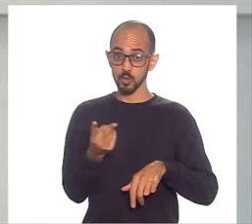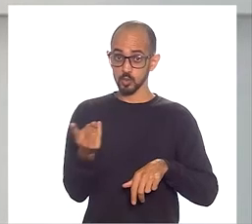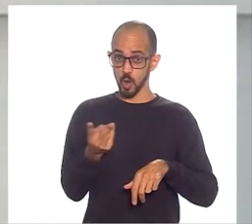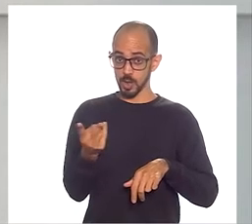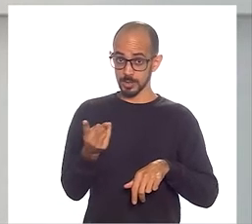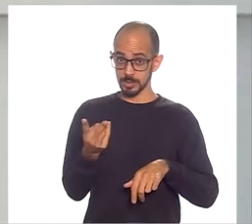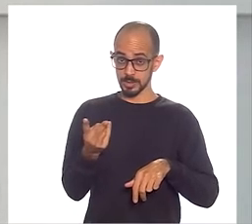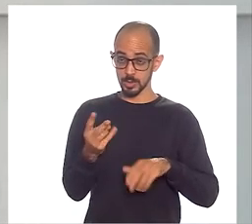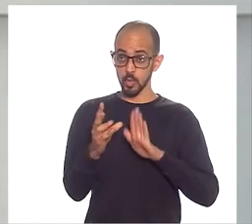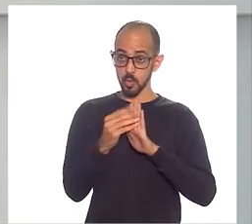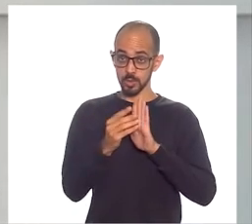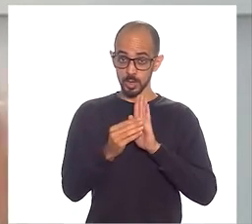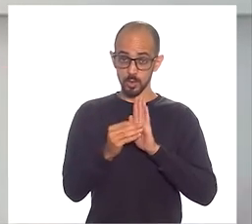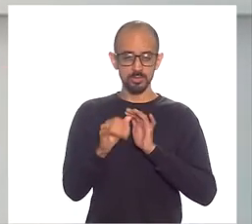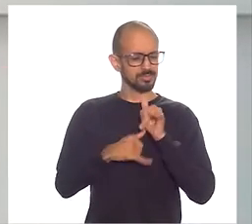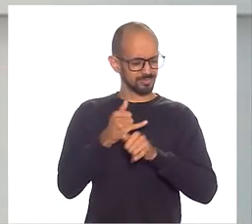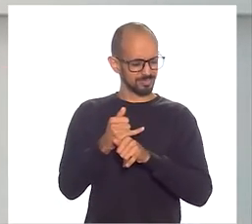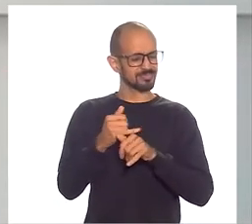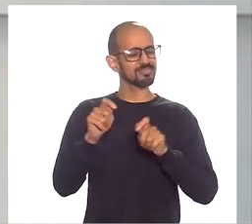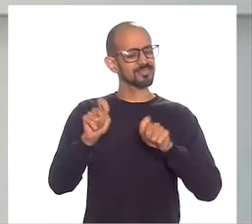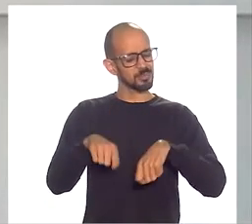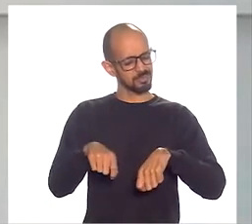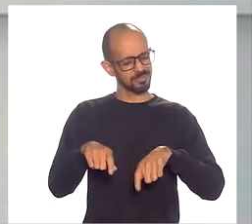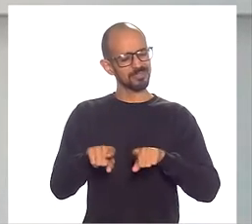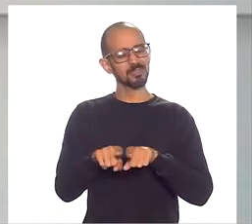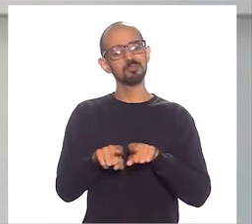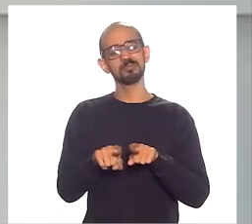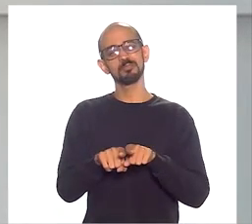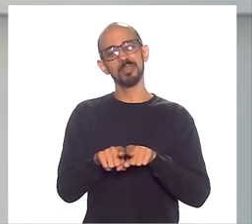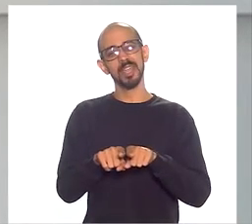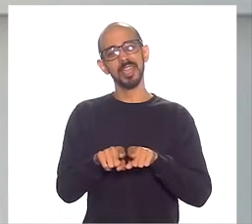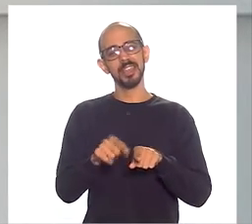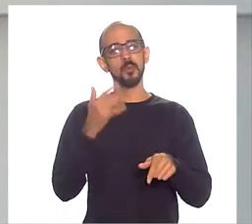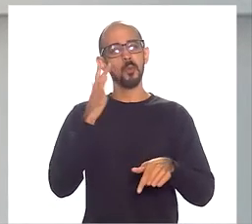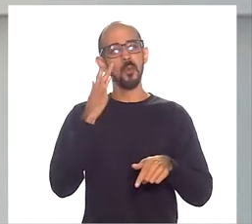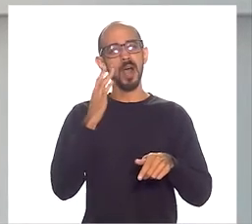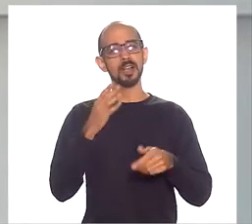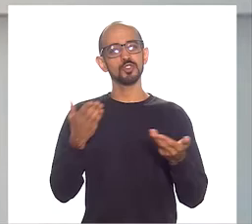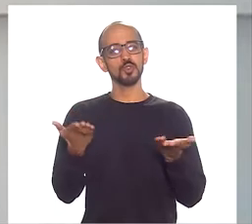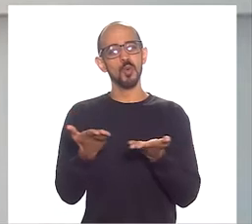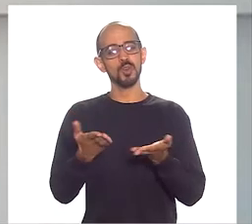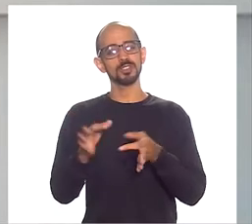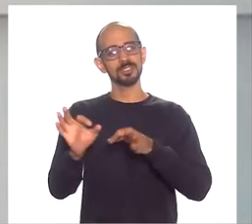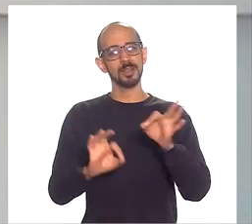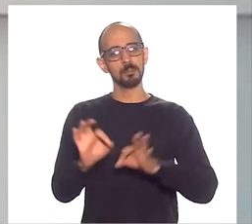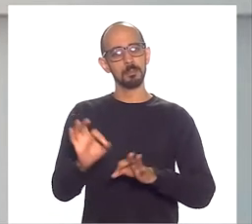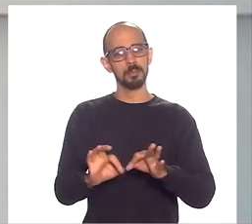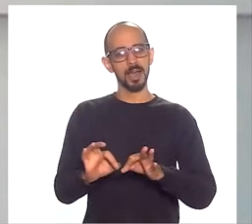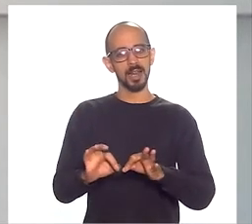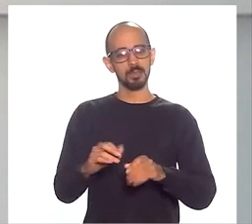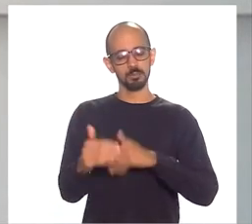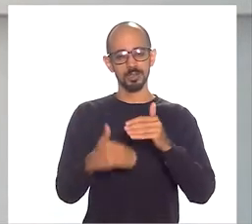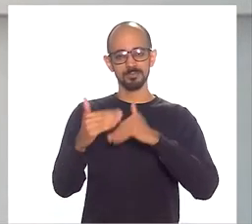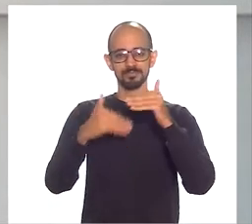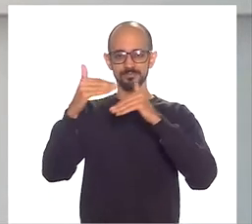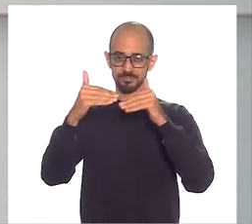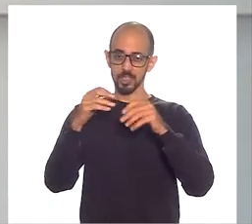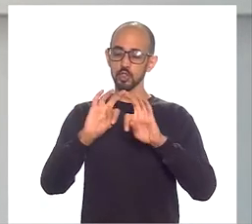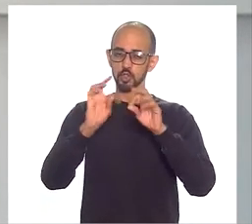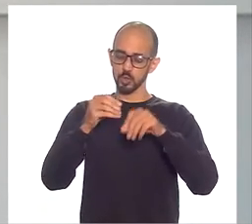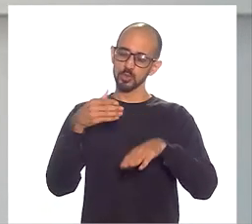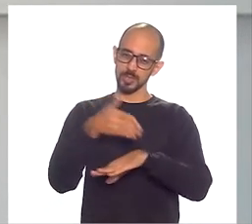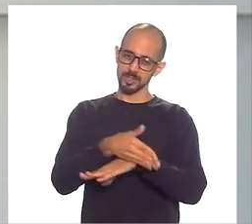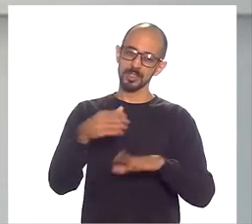da gente levar o conteúdo online, é tão rica quanto. E aí eu acho que agora a gente está muito preparado para escalar e para que todo mundo tenha acesso a